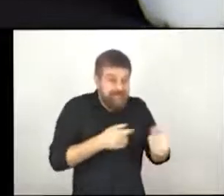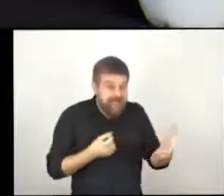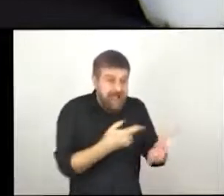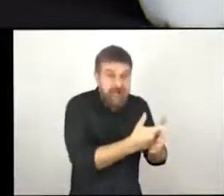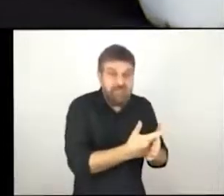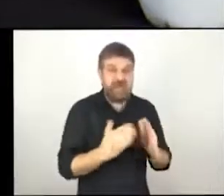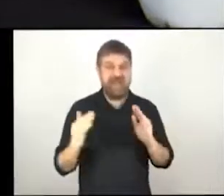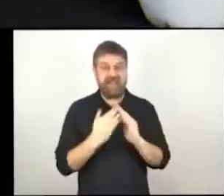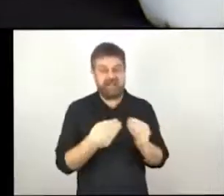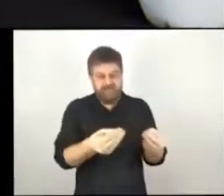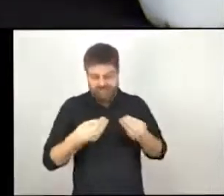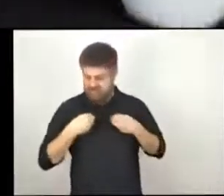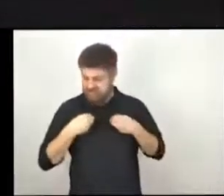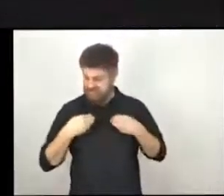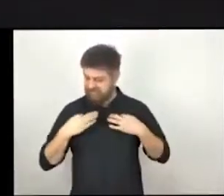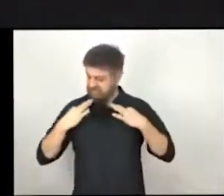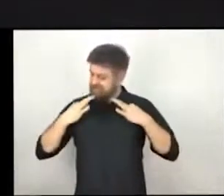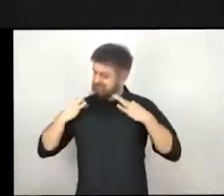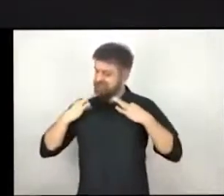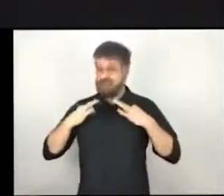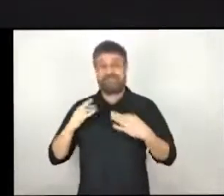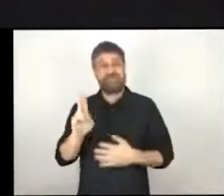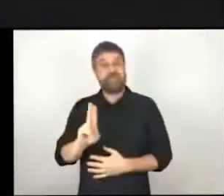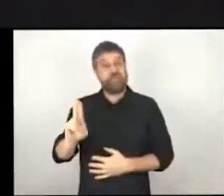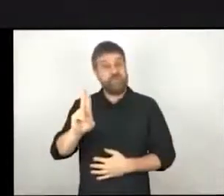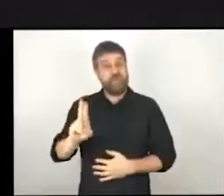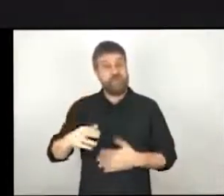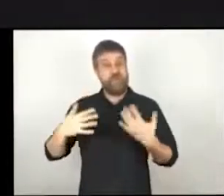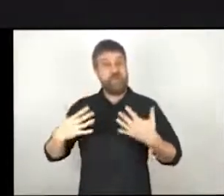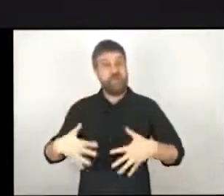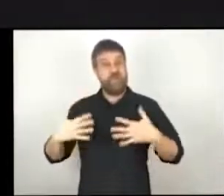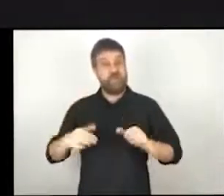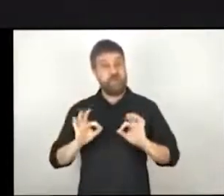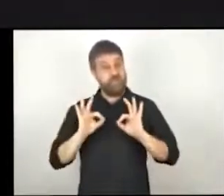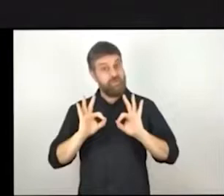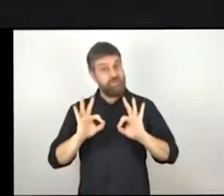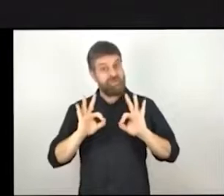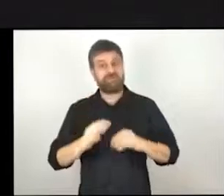desde a compra até o momento da gente usar o objeto.